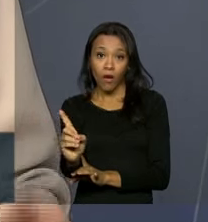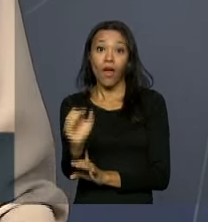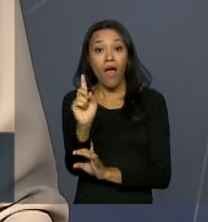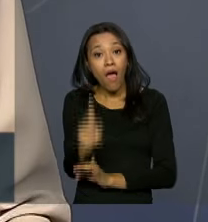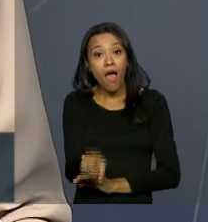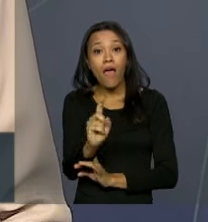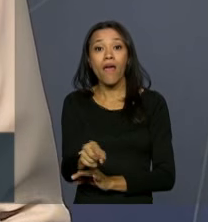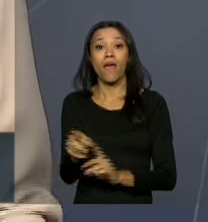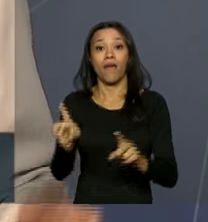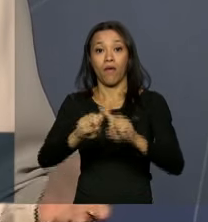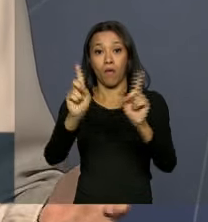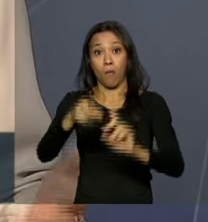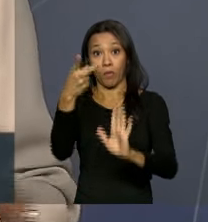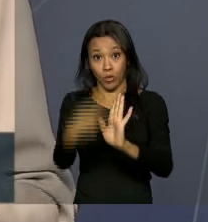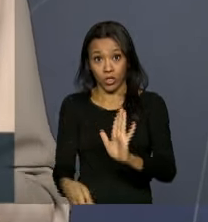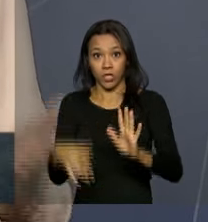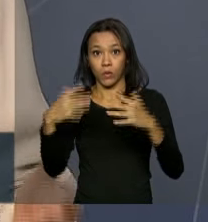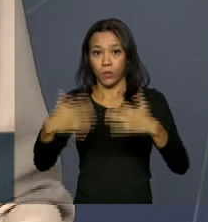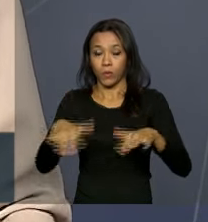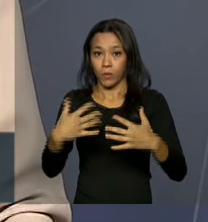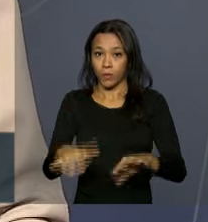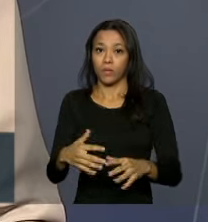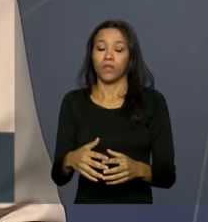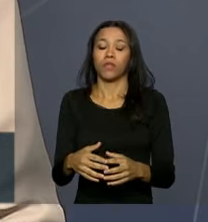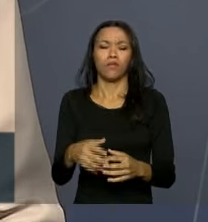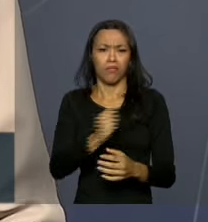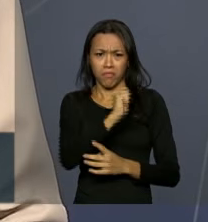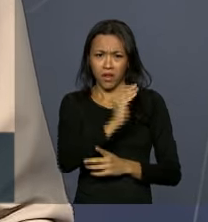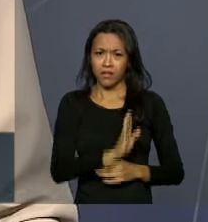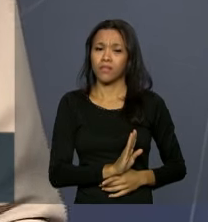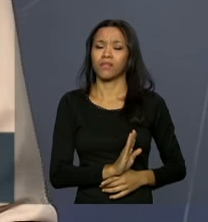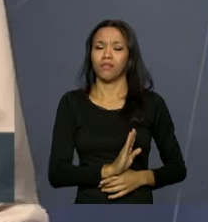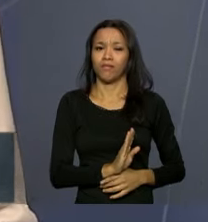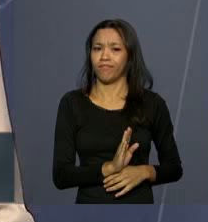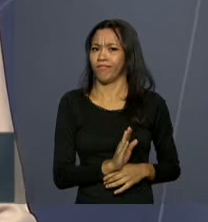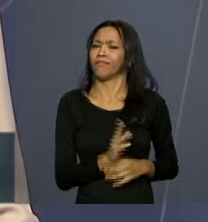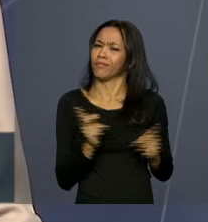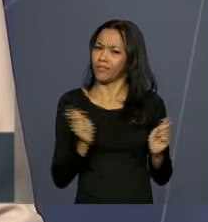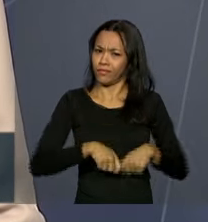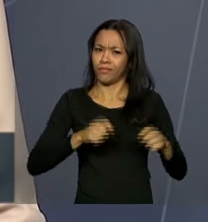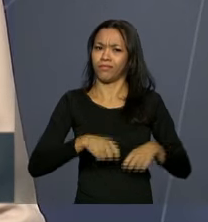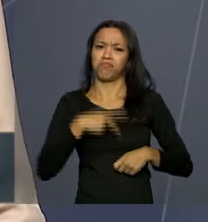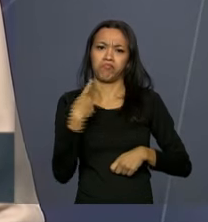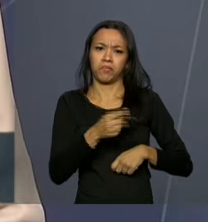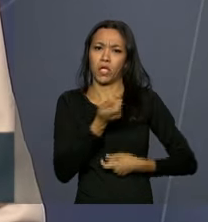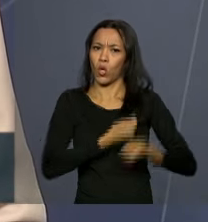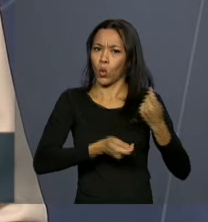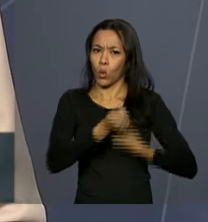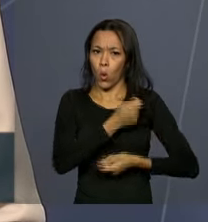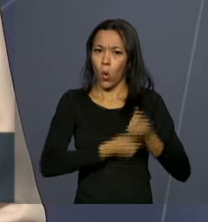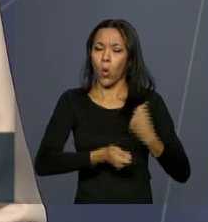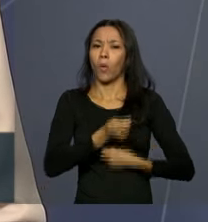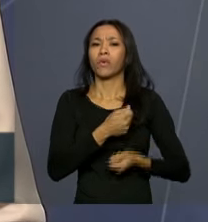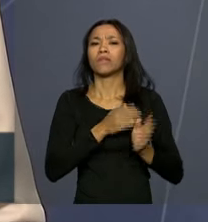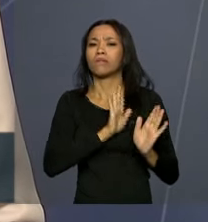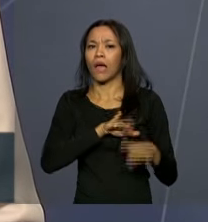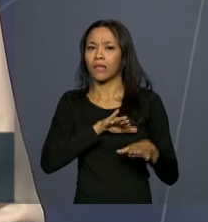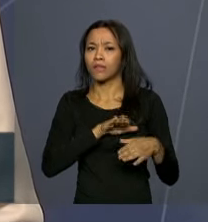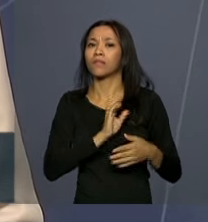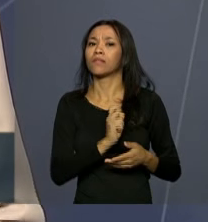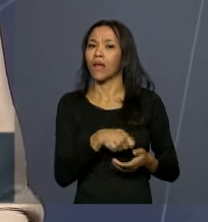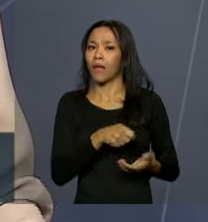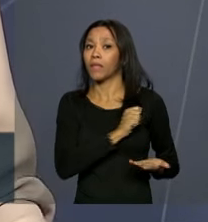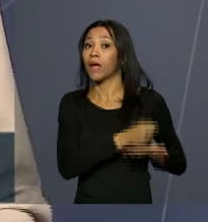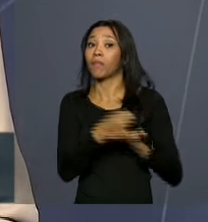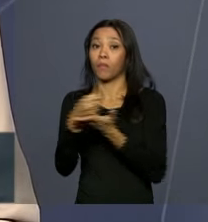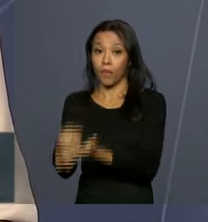muito expressivo. O Brasil tem as condições econômicas de suportar um projeto desse